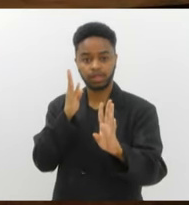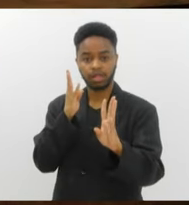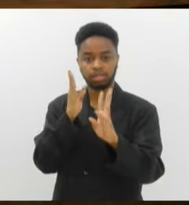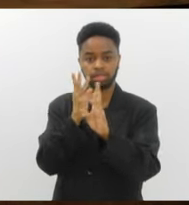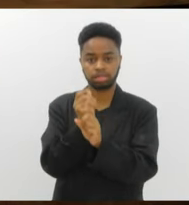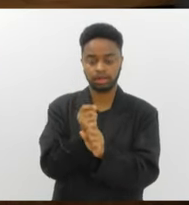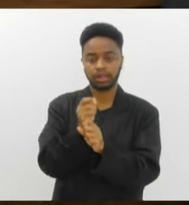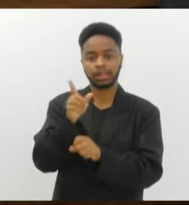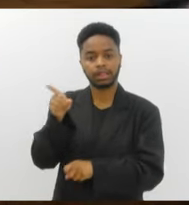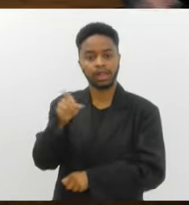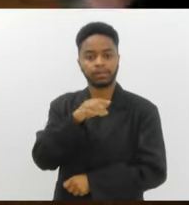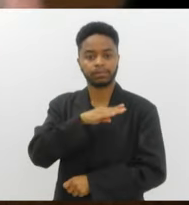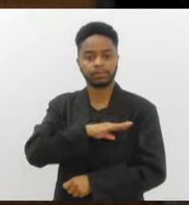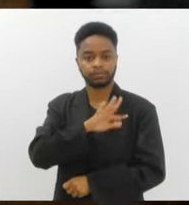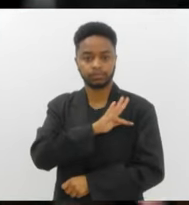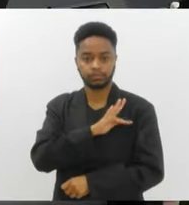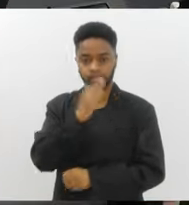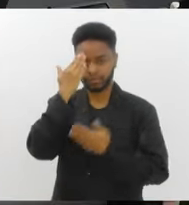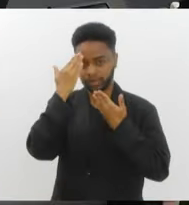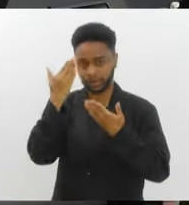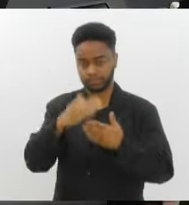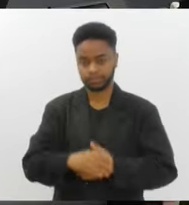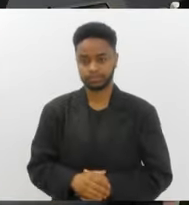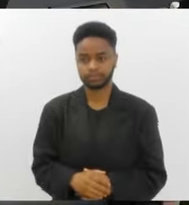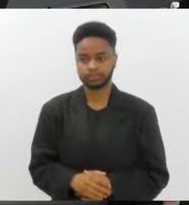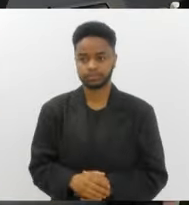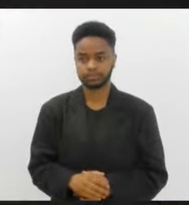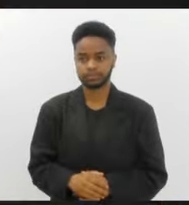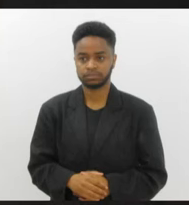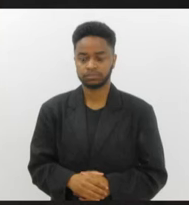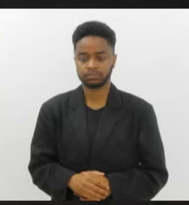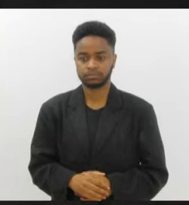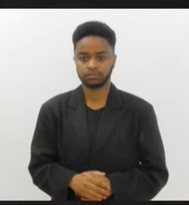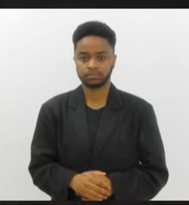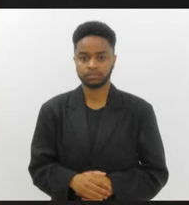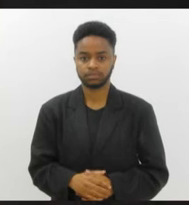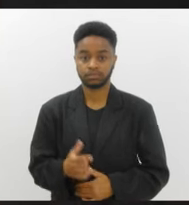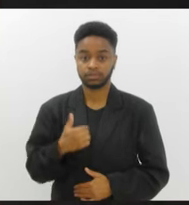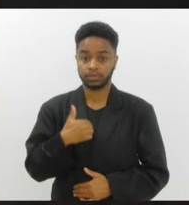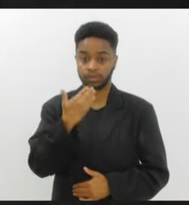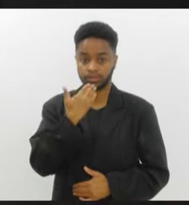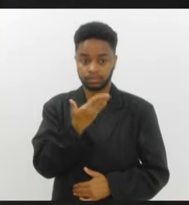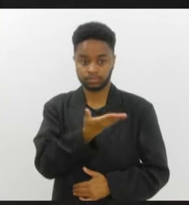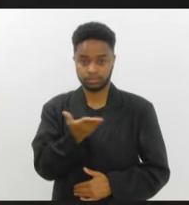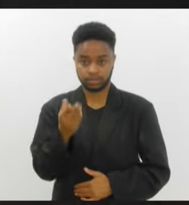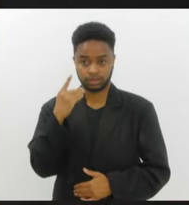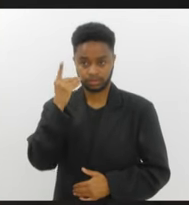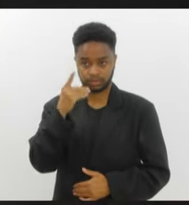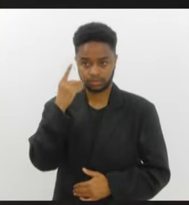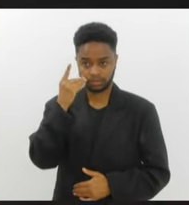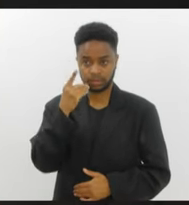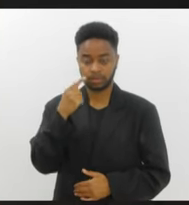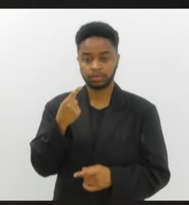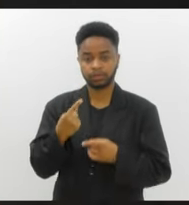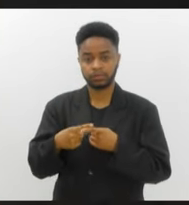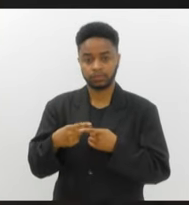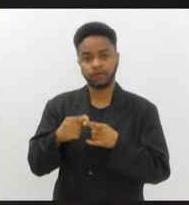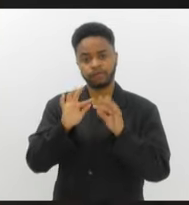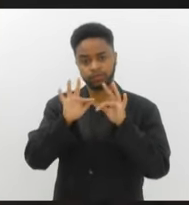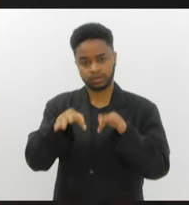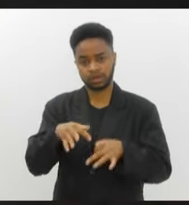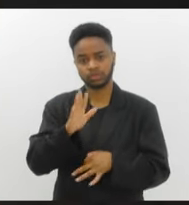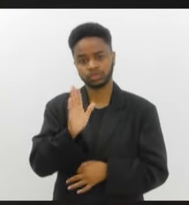Baixada Fluminense. Muito obrigado. Obrigada. Eu pediria aos deputados, porque a gente já